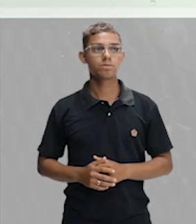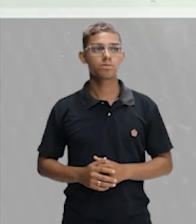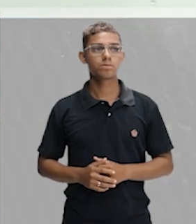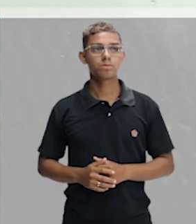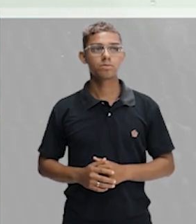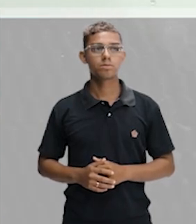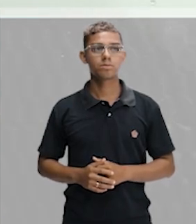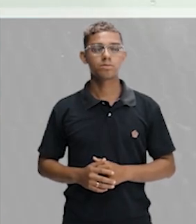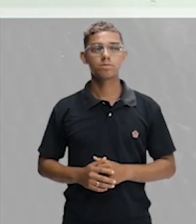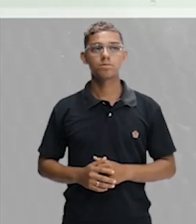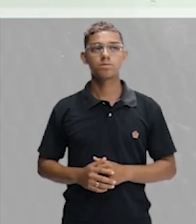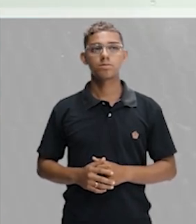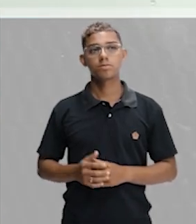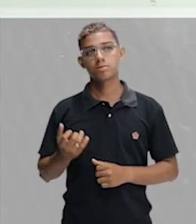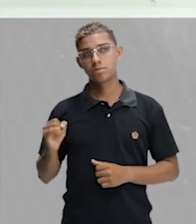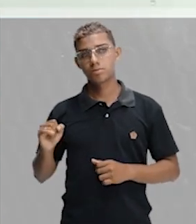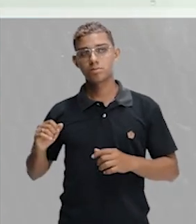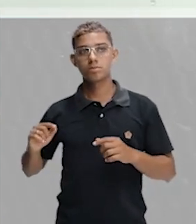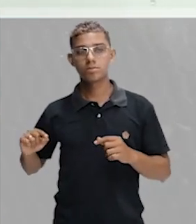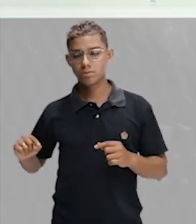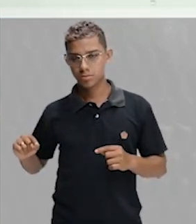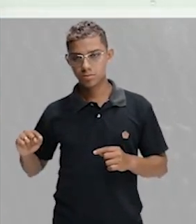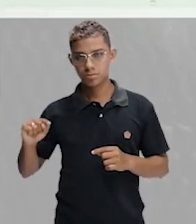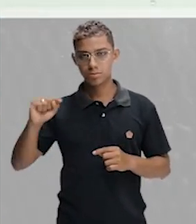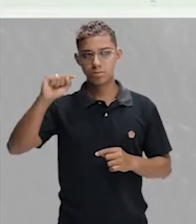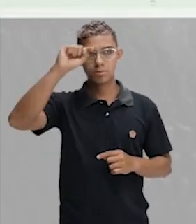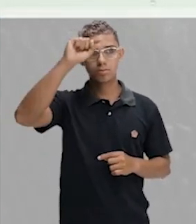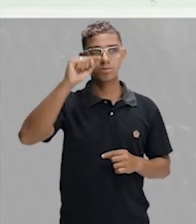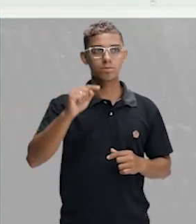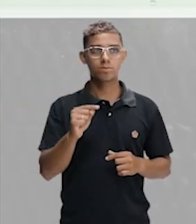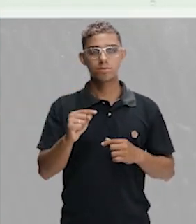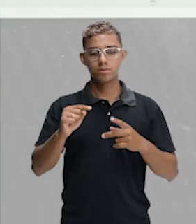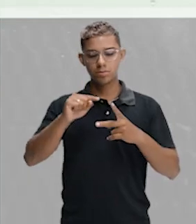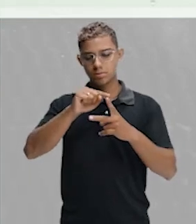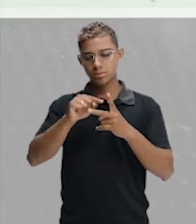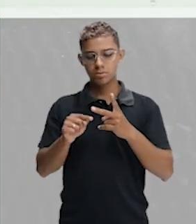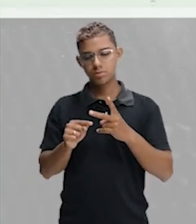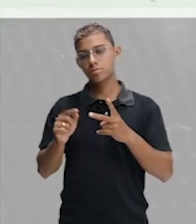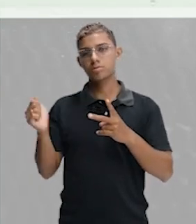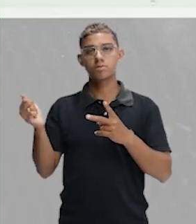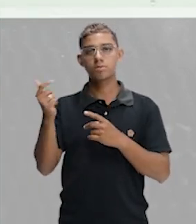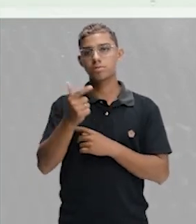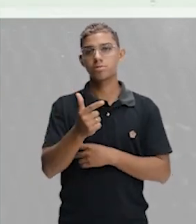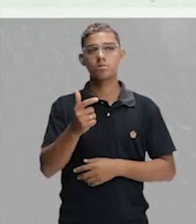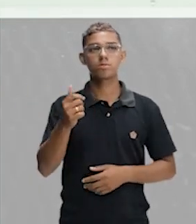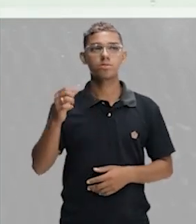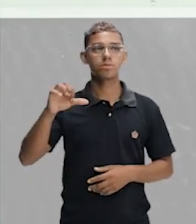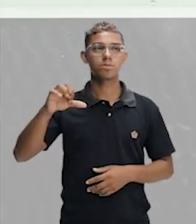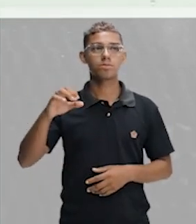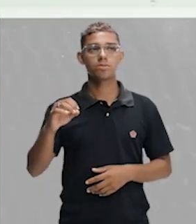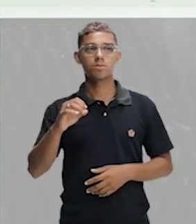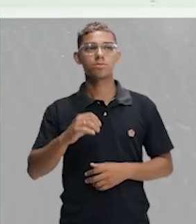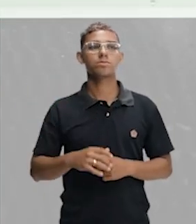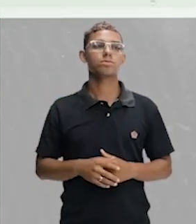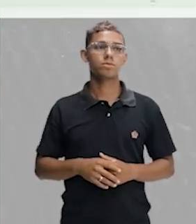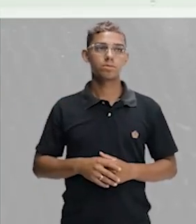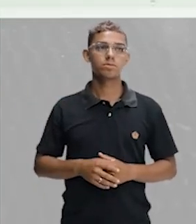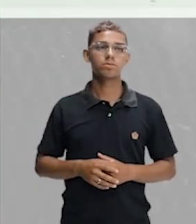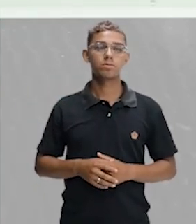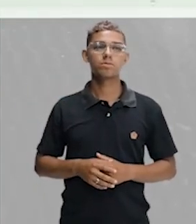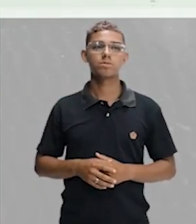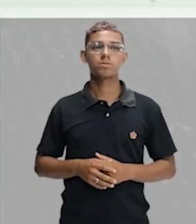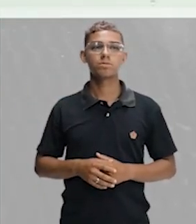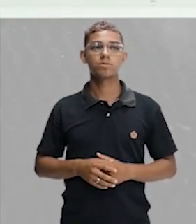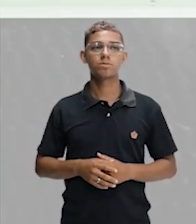for obtusos em relação ao eixo X né formar um ângulo maior que 90 e menor que 180 você tem um coeficiente